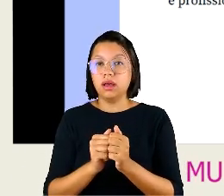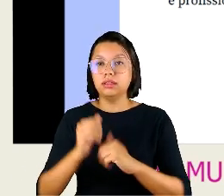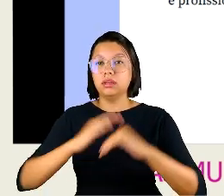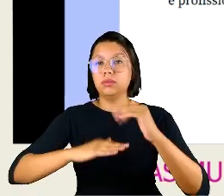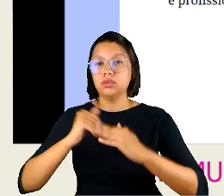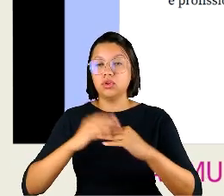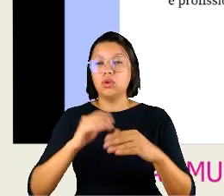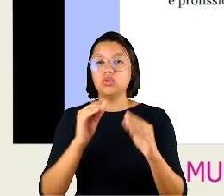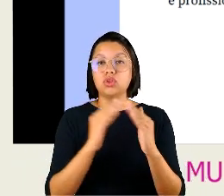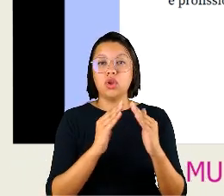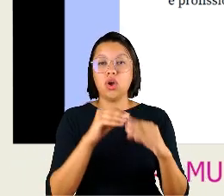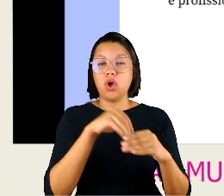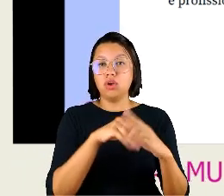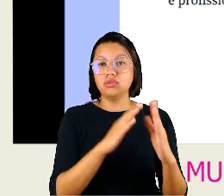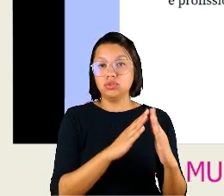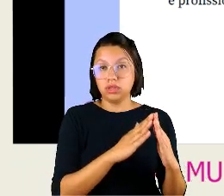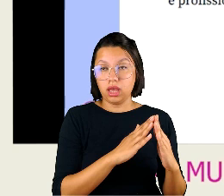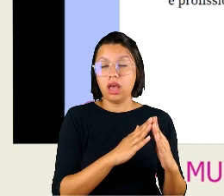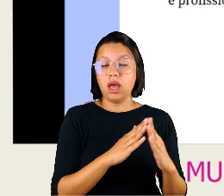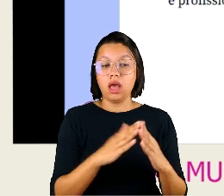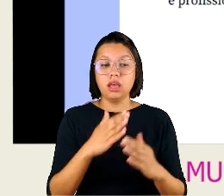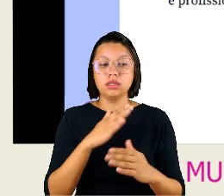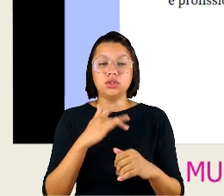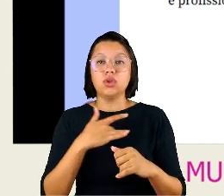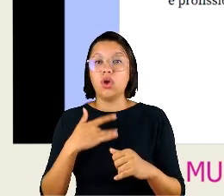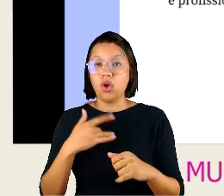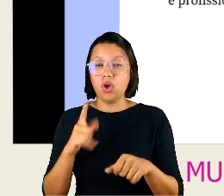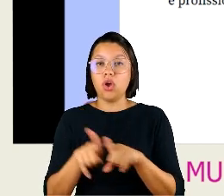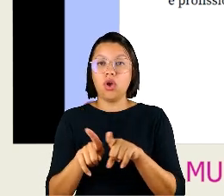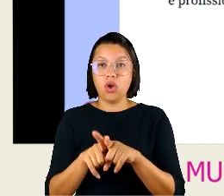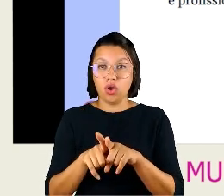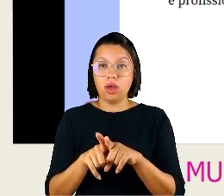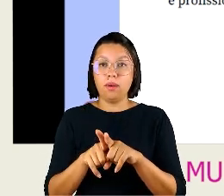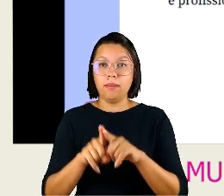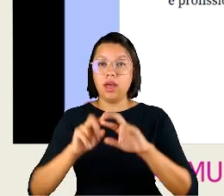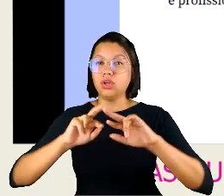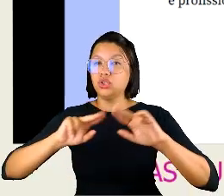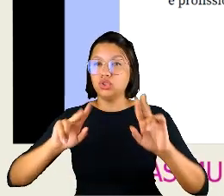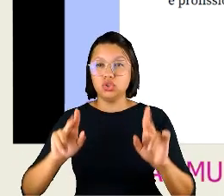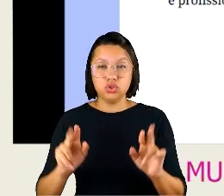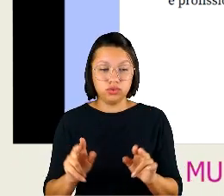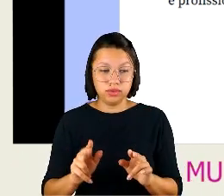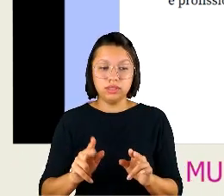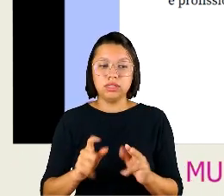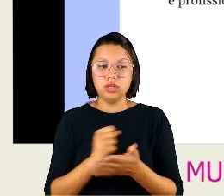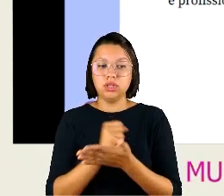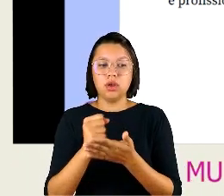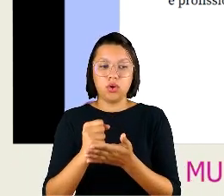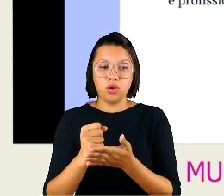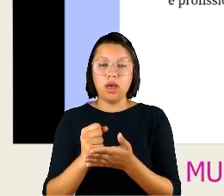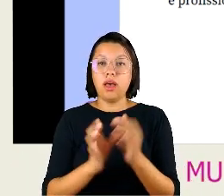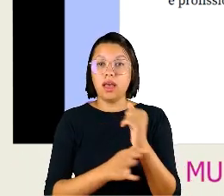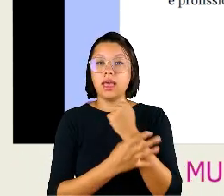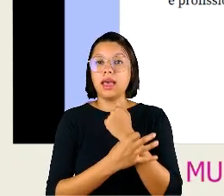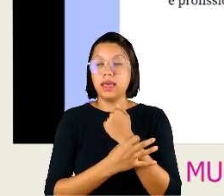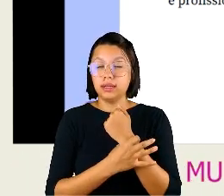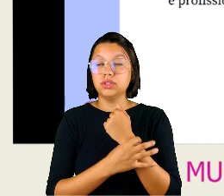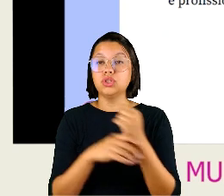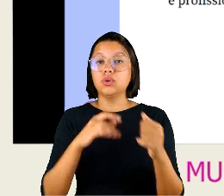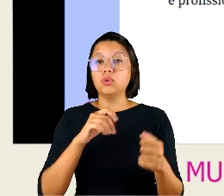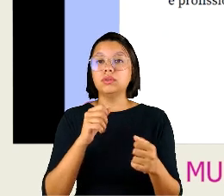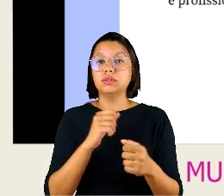domésticas e profissionais do cuidado. A diversidade na contratação, então garantir a contratação de mulheres negras em cargos de